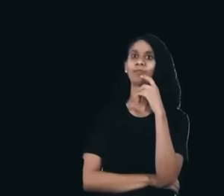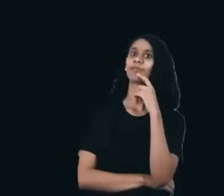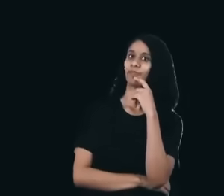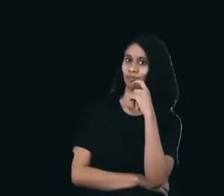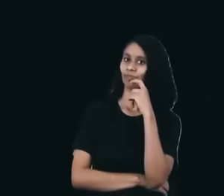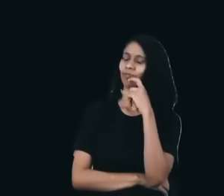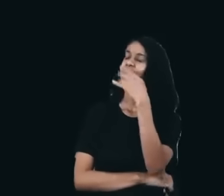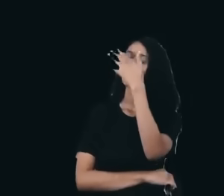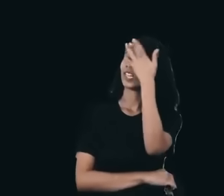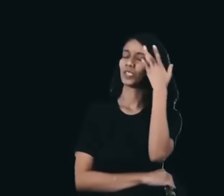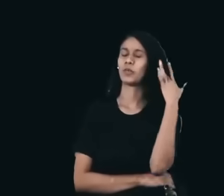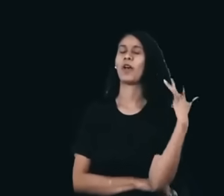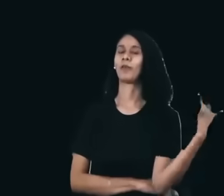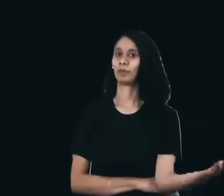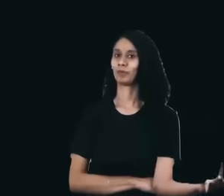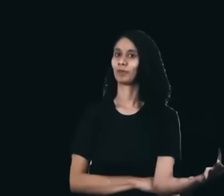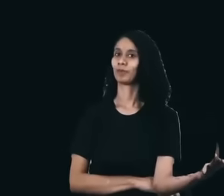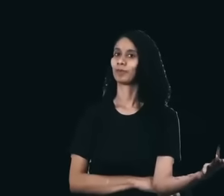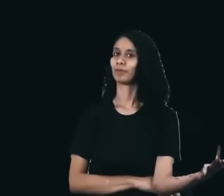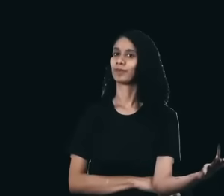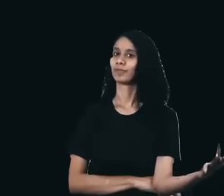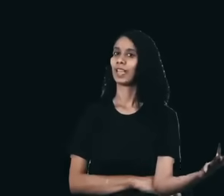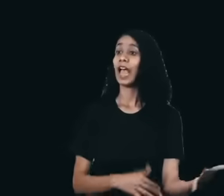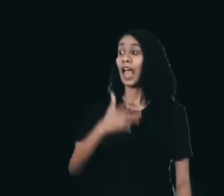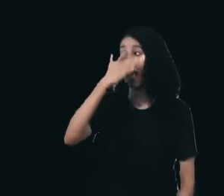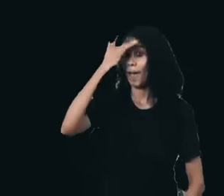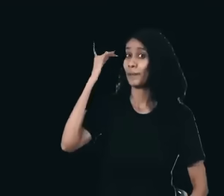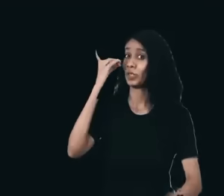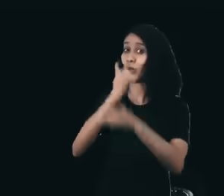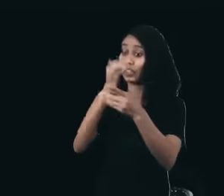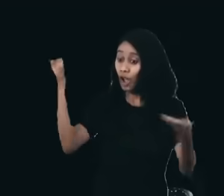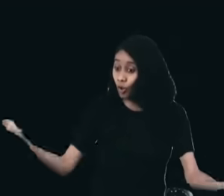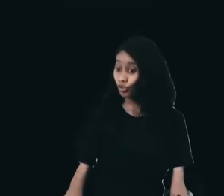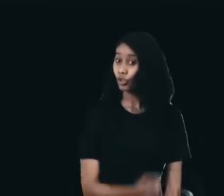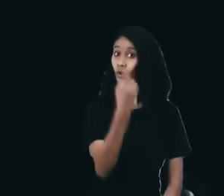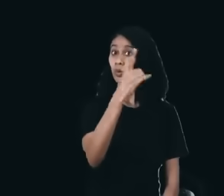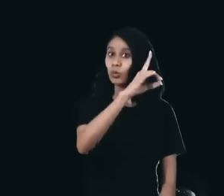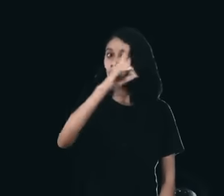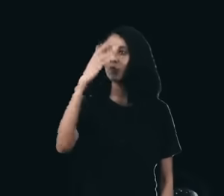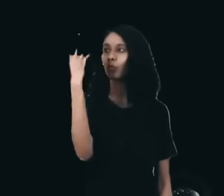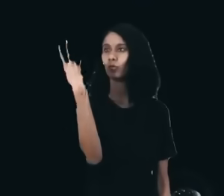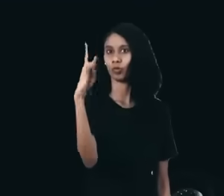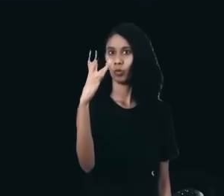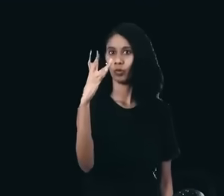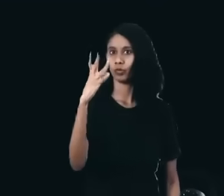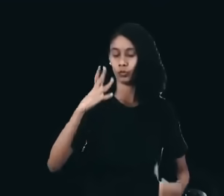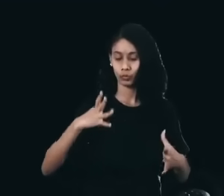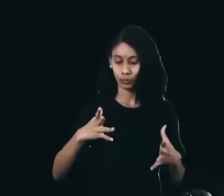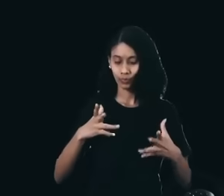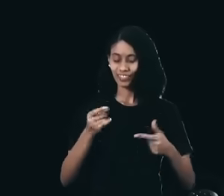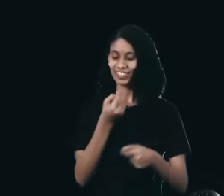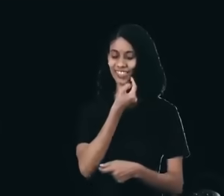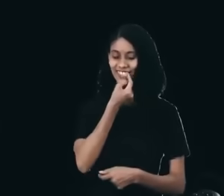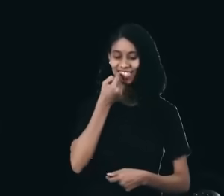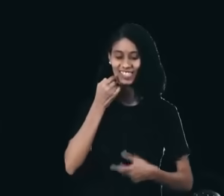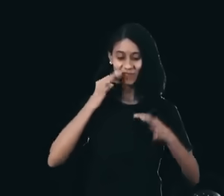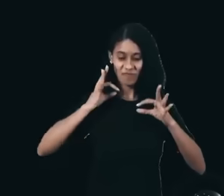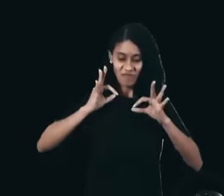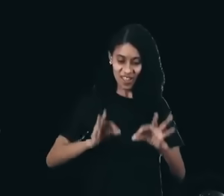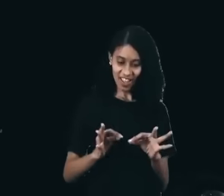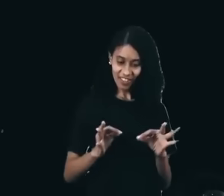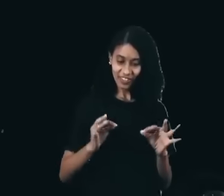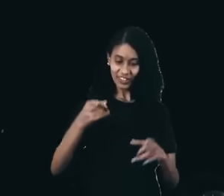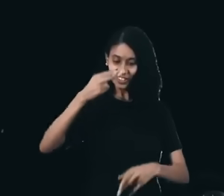Minha gente, a pessoa arranjar hoje um dia um noivo com todos os dentes na boca e crente, já é